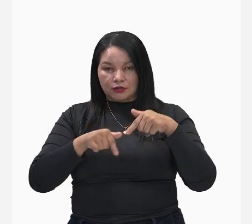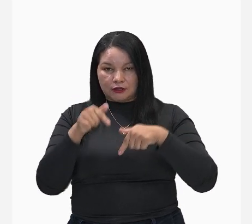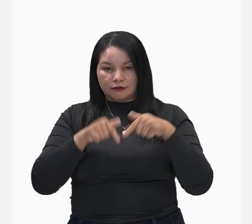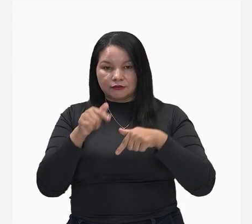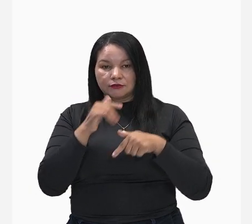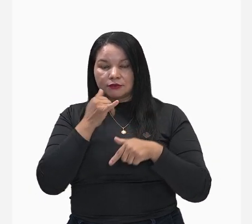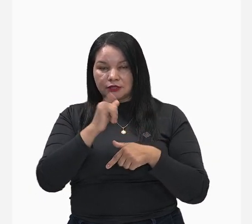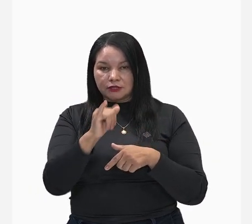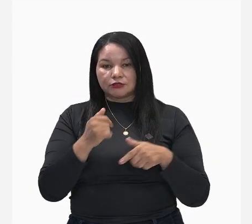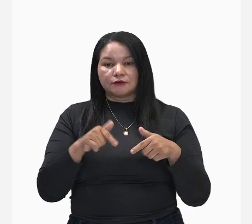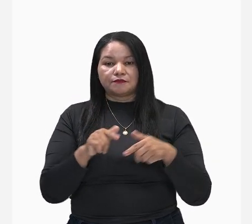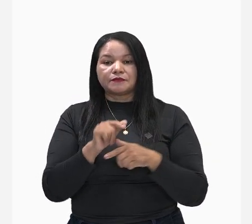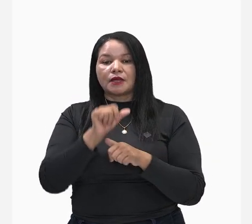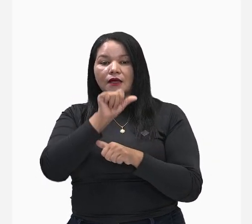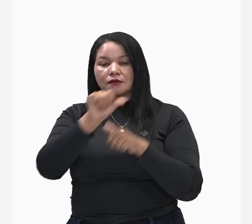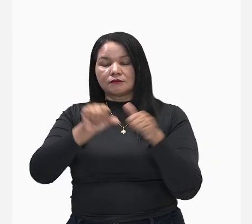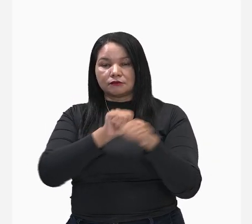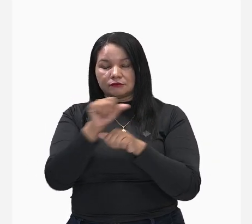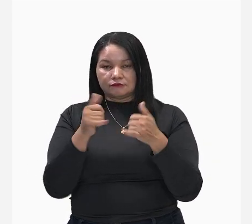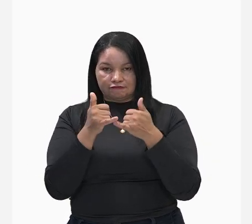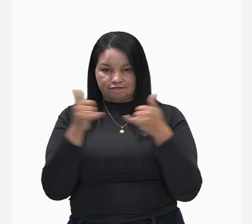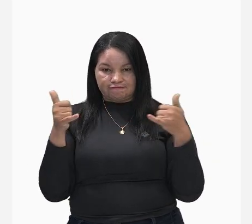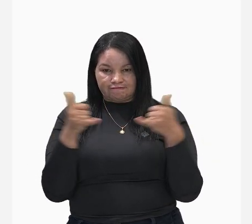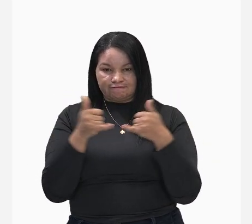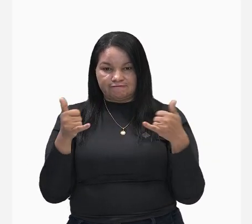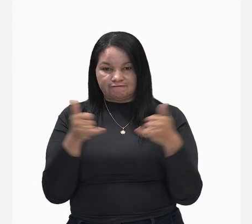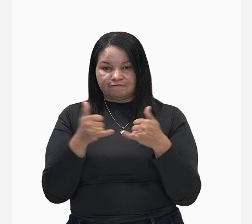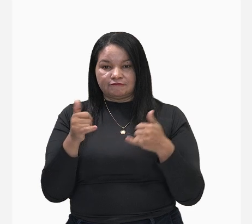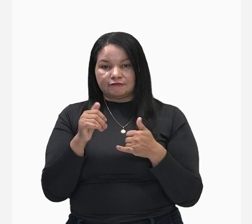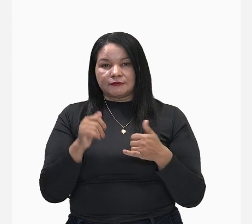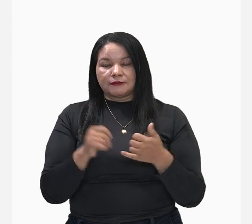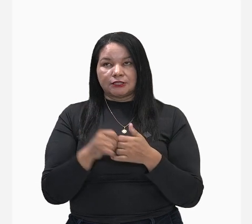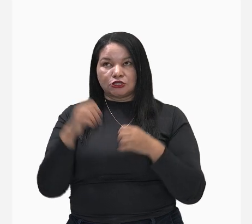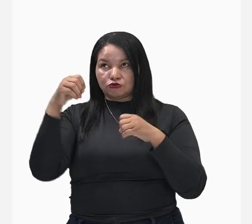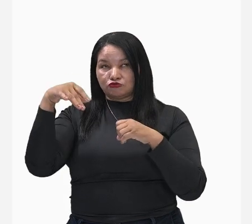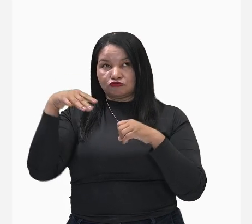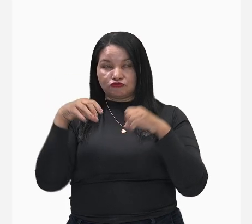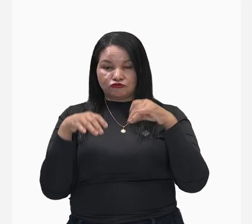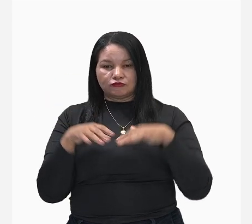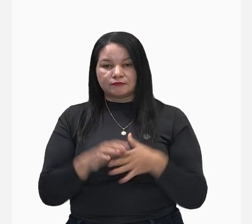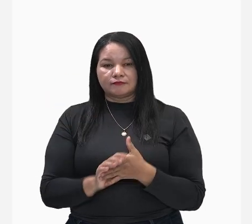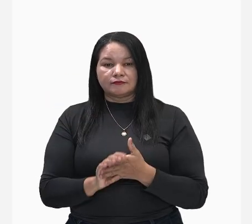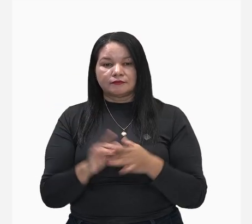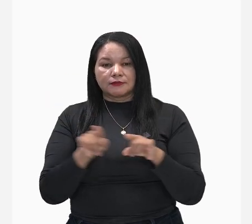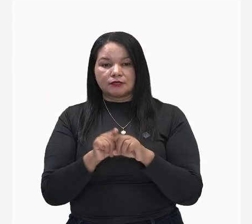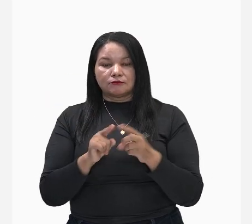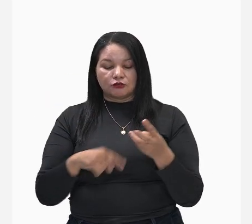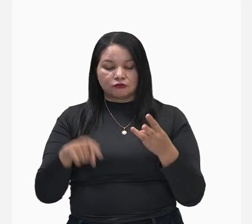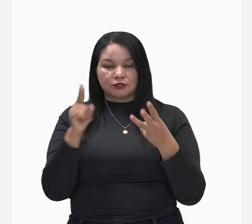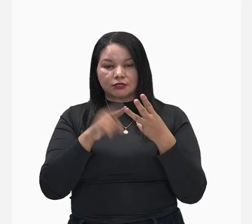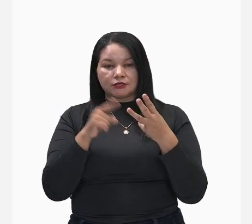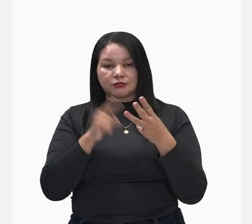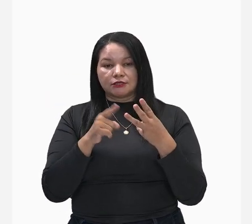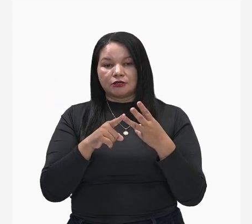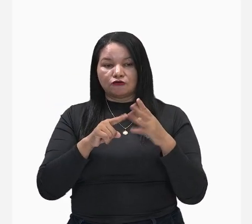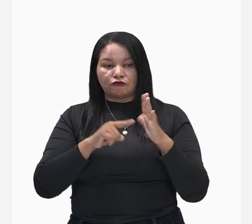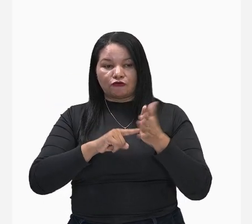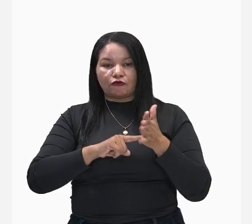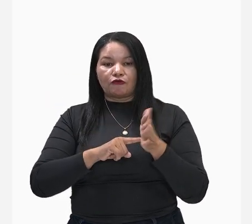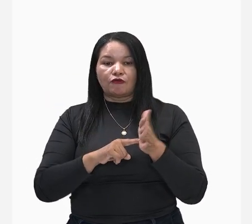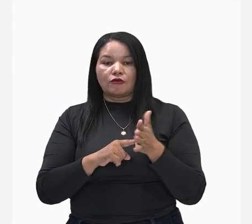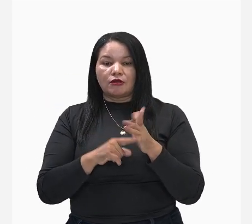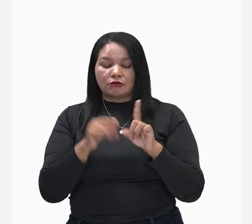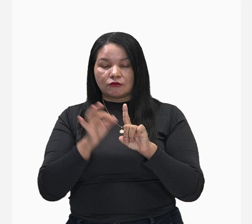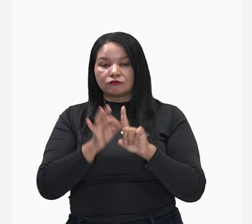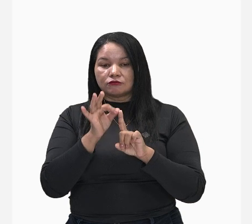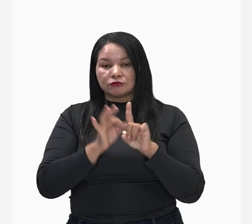potencial e vai converter esse tipo de energia em energia elétrica. Gerador térmico utiliza energia térmica